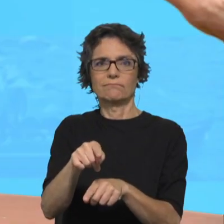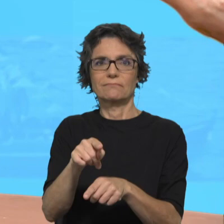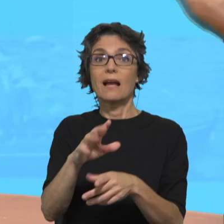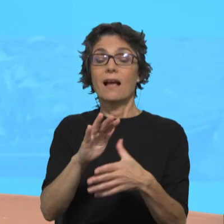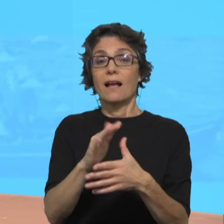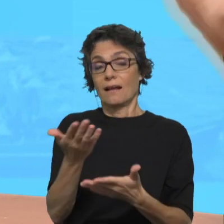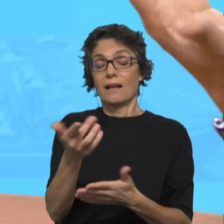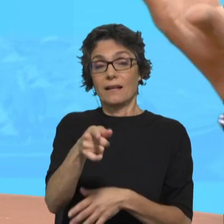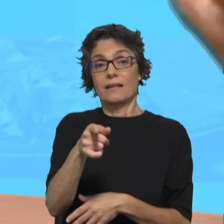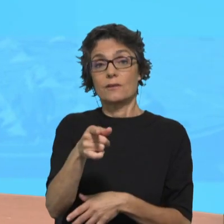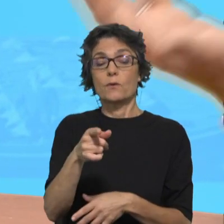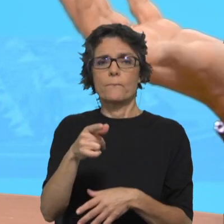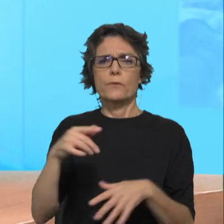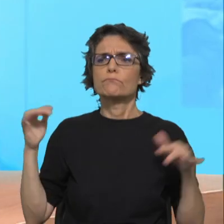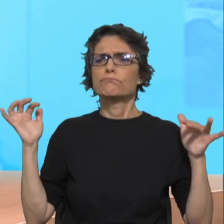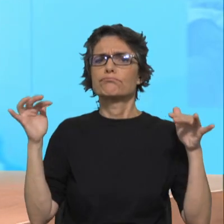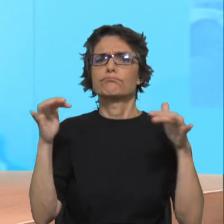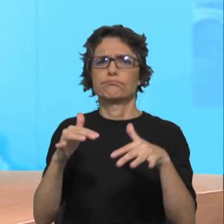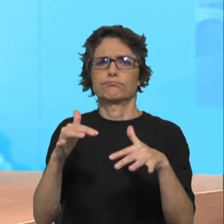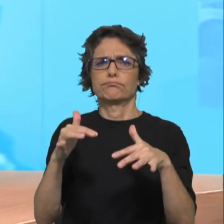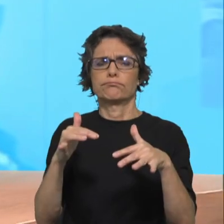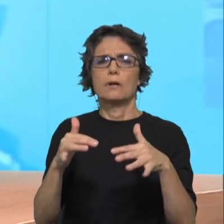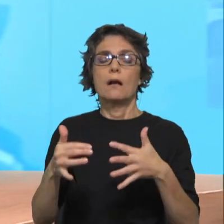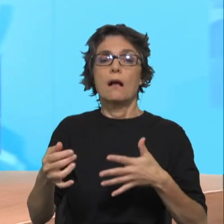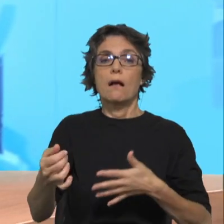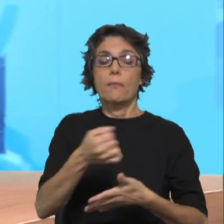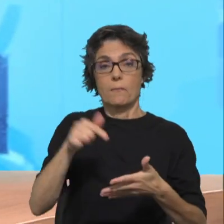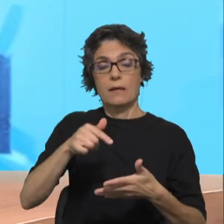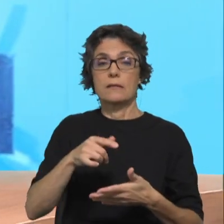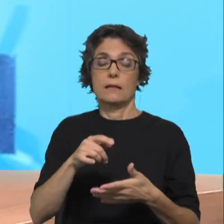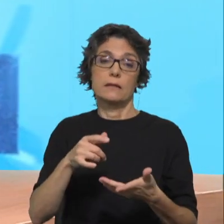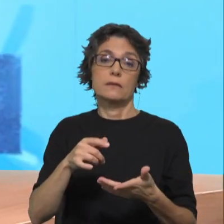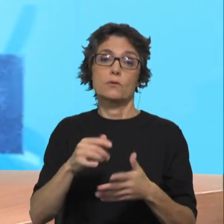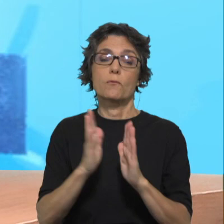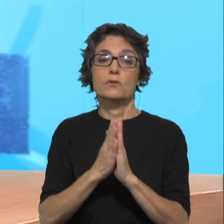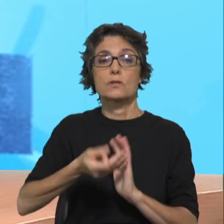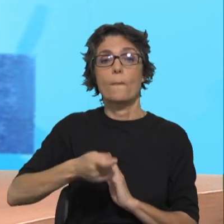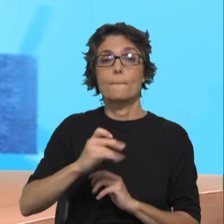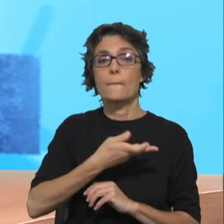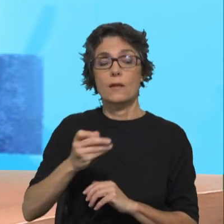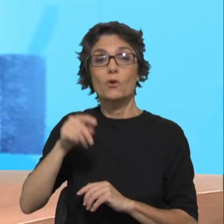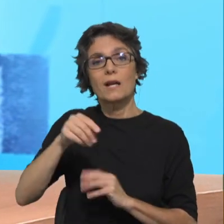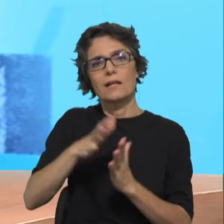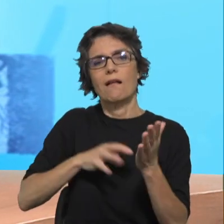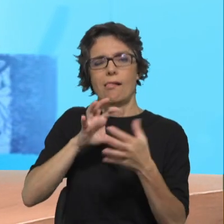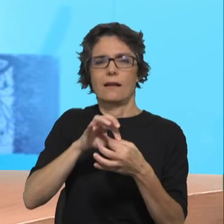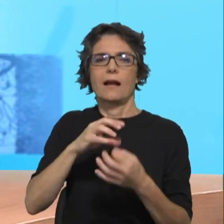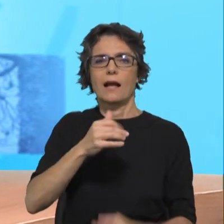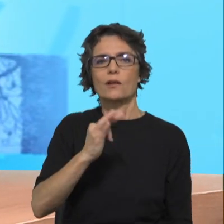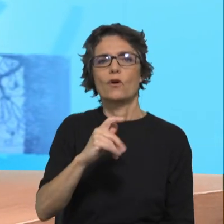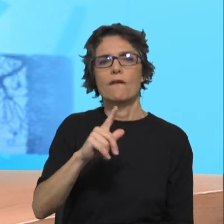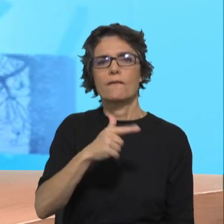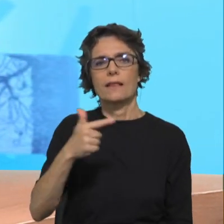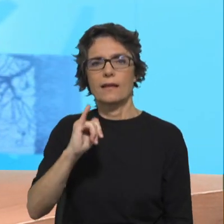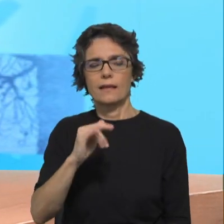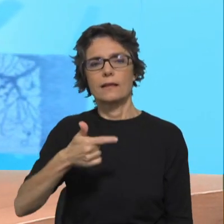Fratelli, exatamente, uns milhares de pessoas na Praça de São Pedro para sinalizar a questão da Fratelli Tutti, que está claramente ligada à